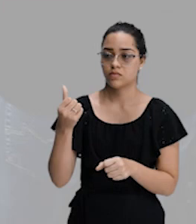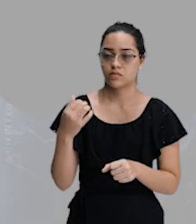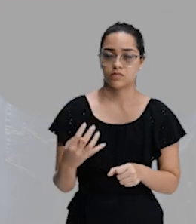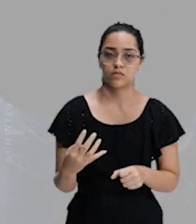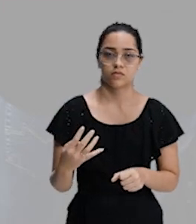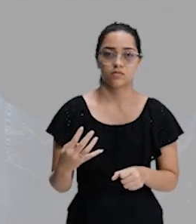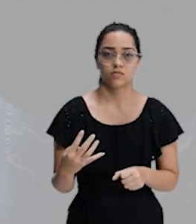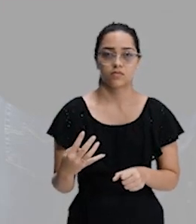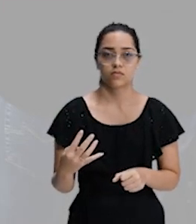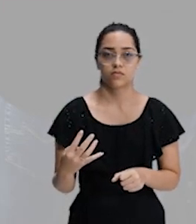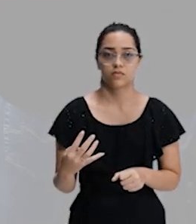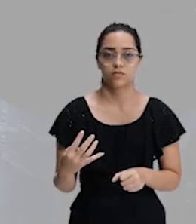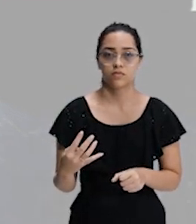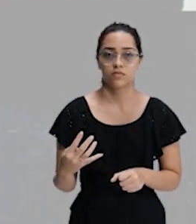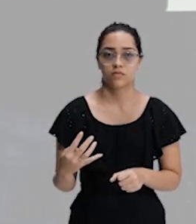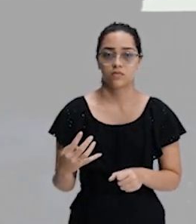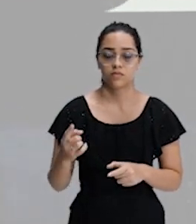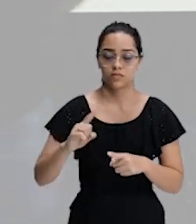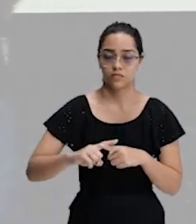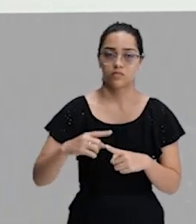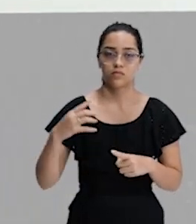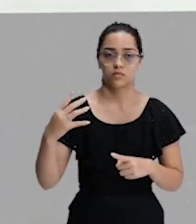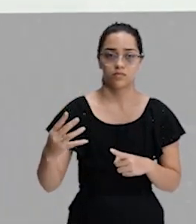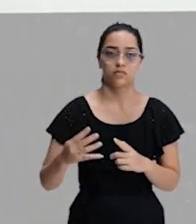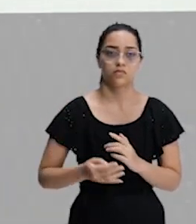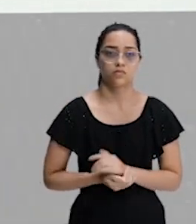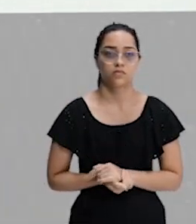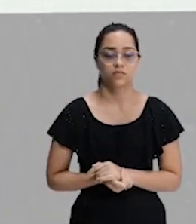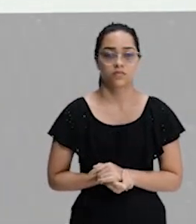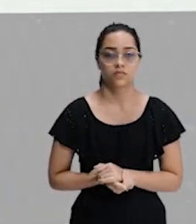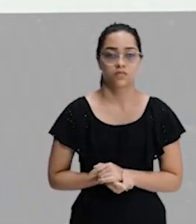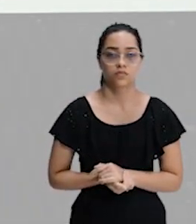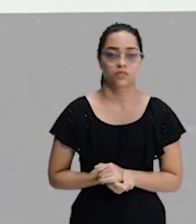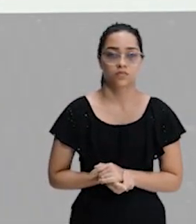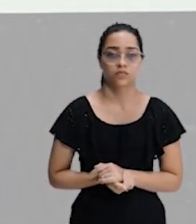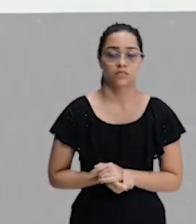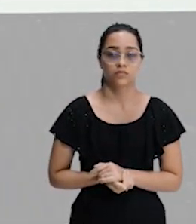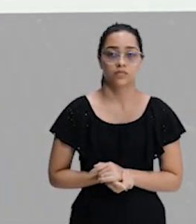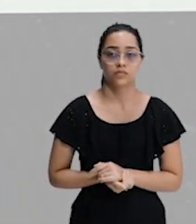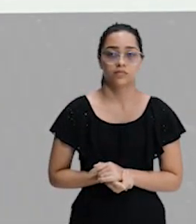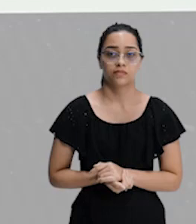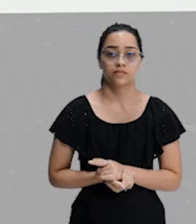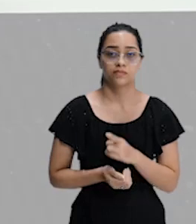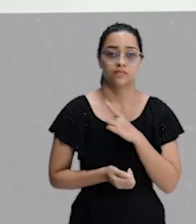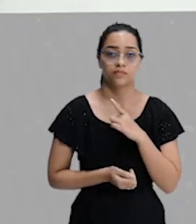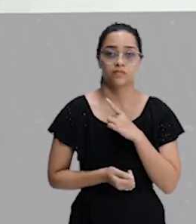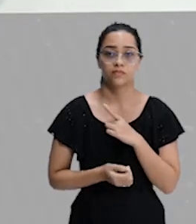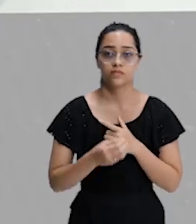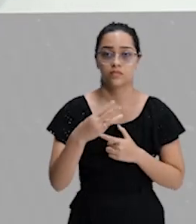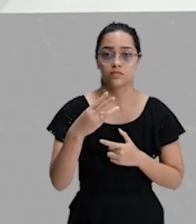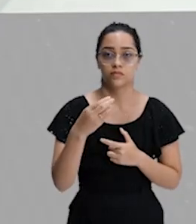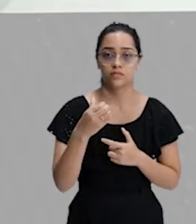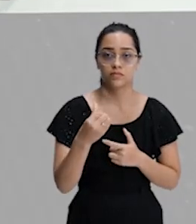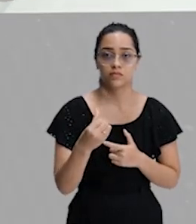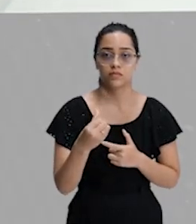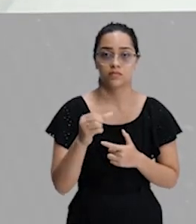64, 64 vezes 4, certo? Então, vou ter